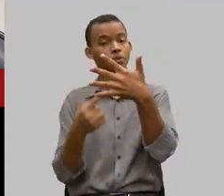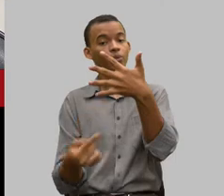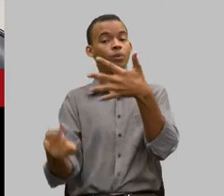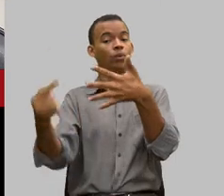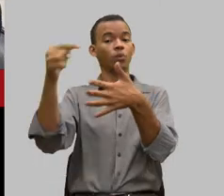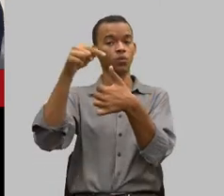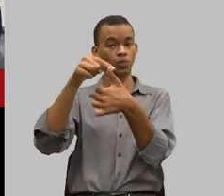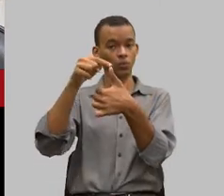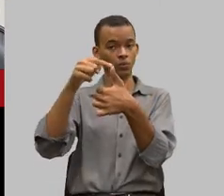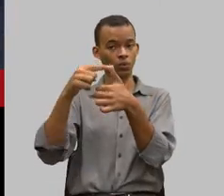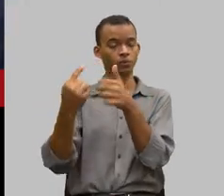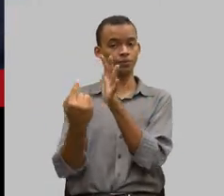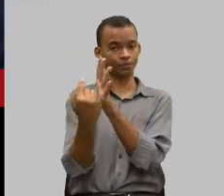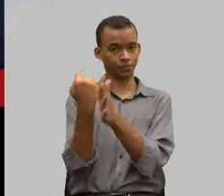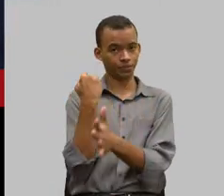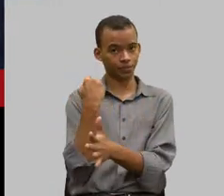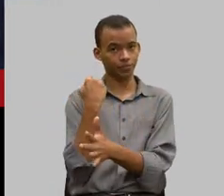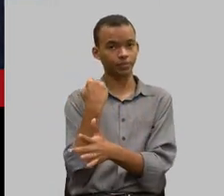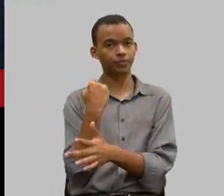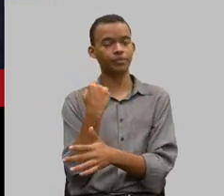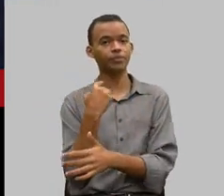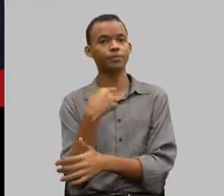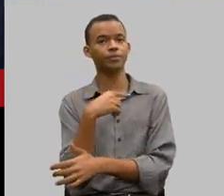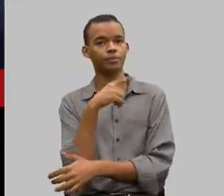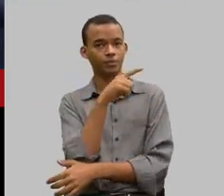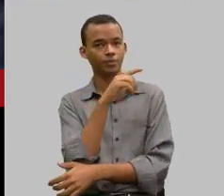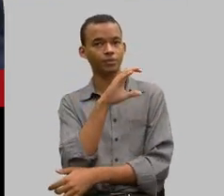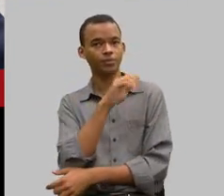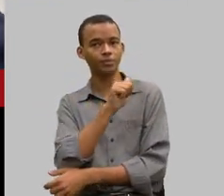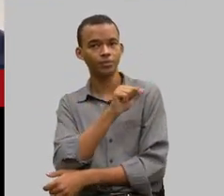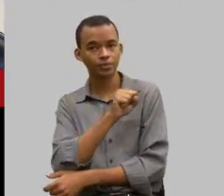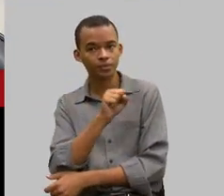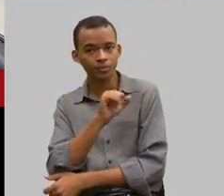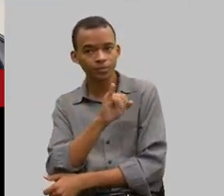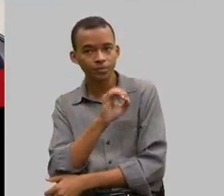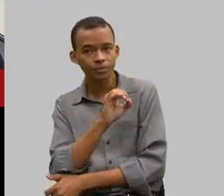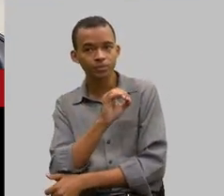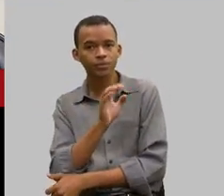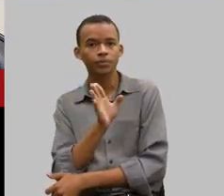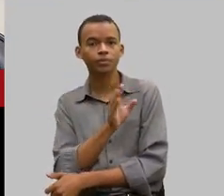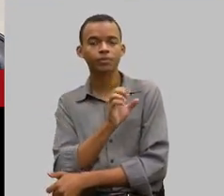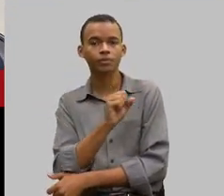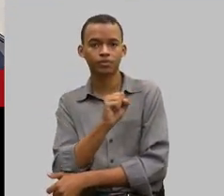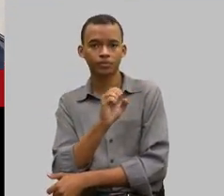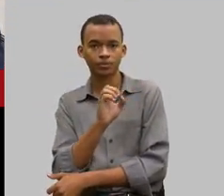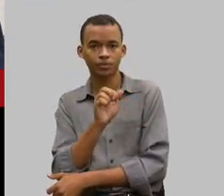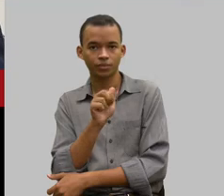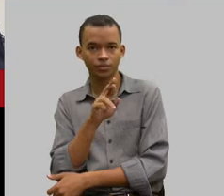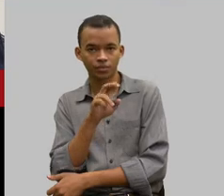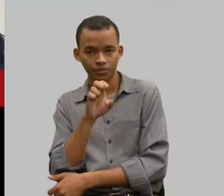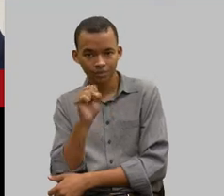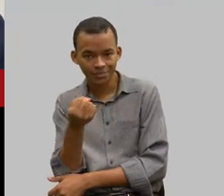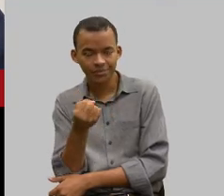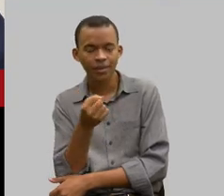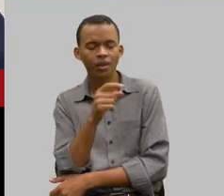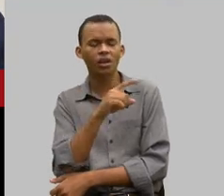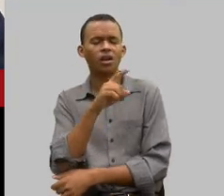questionamento Deputado Cácio Soares que se faz presente ali tem conversado com o governo